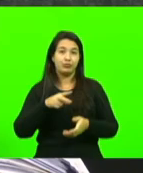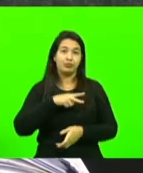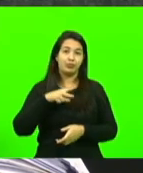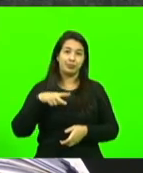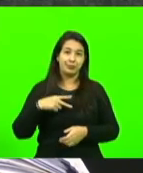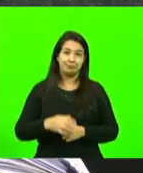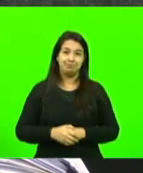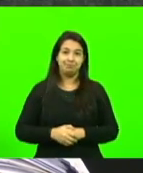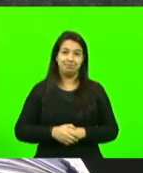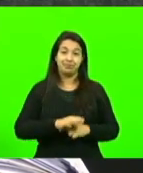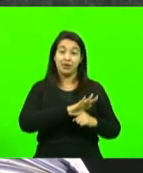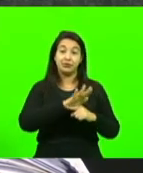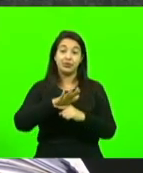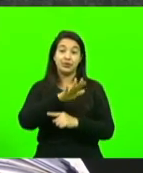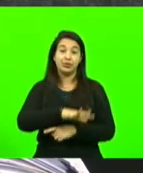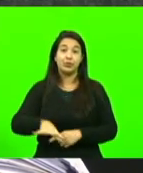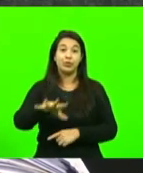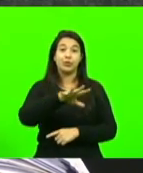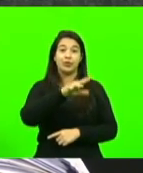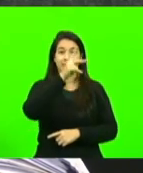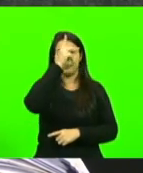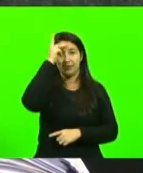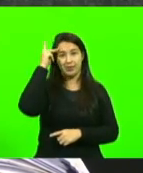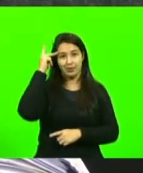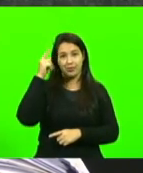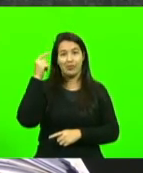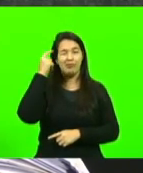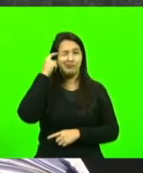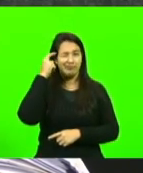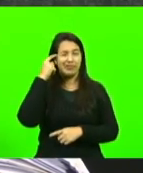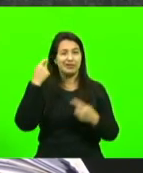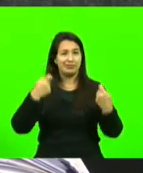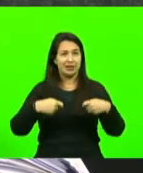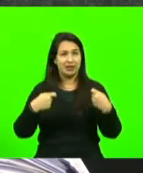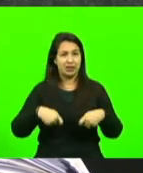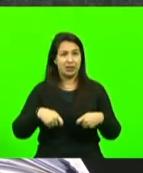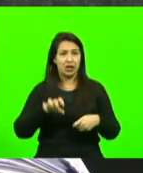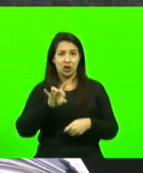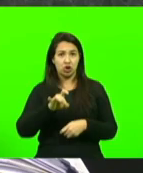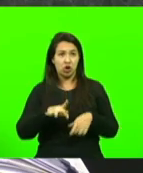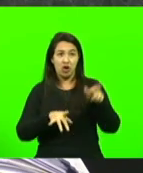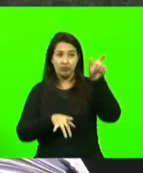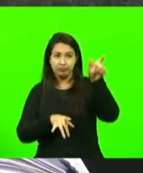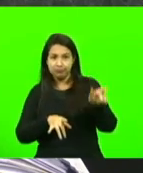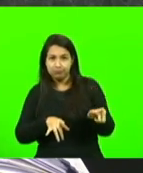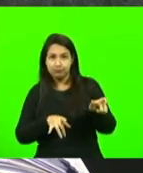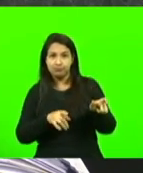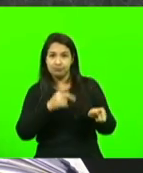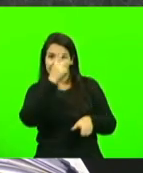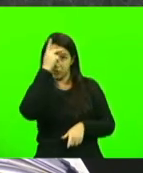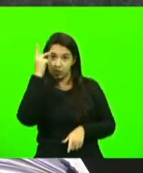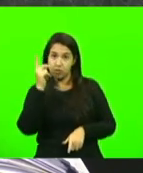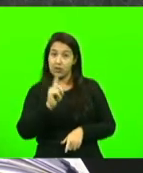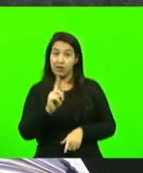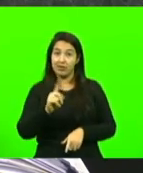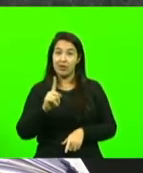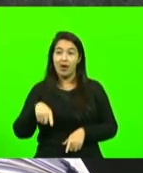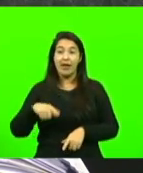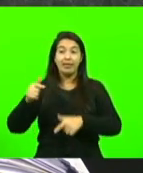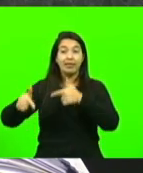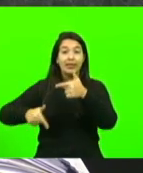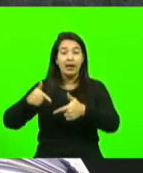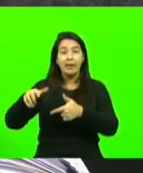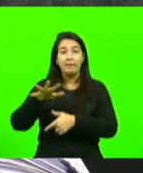Então isso é muito bom gente a gente tem muito em mente não é o gasto com o funcionalismo é gasto com serviço público